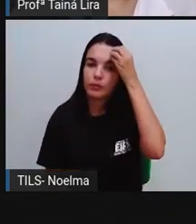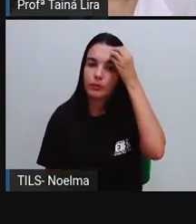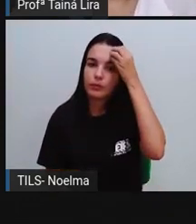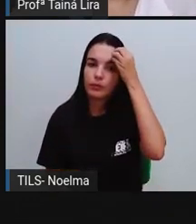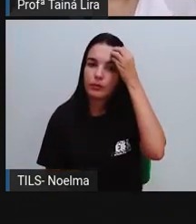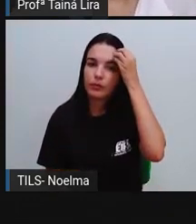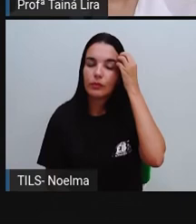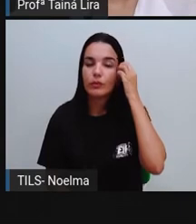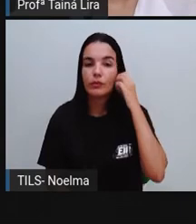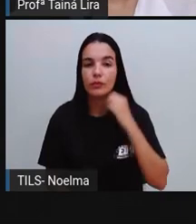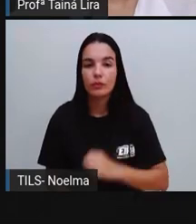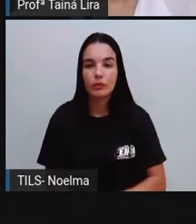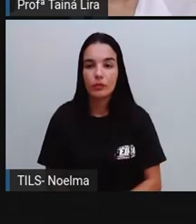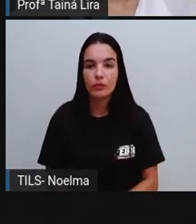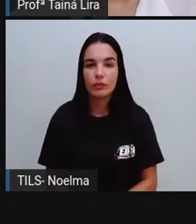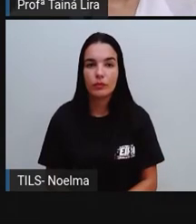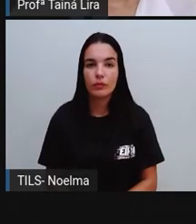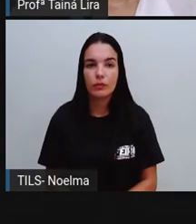bom?